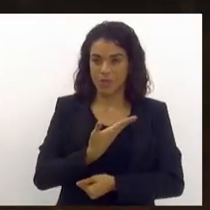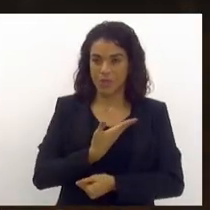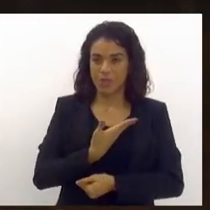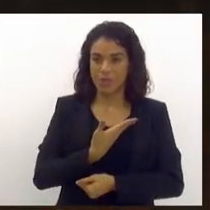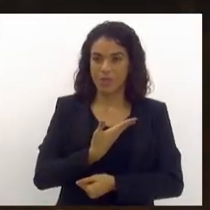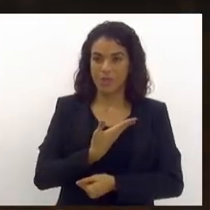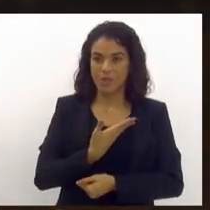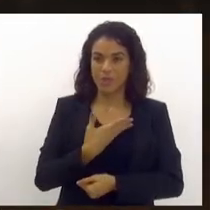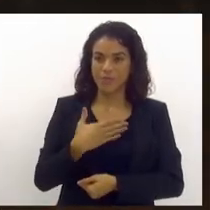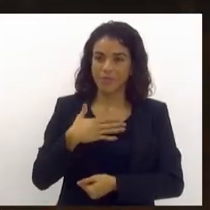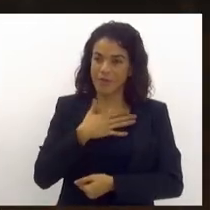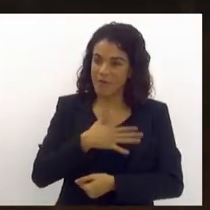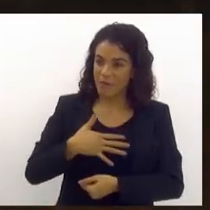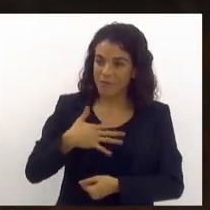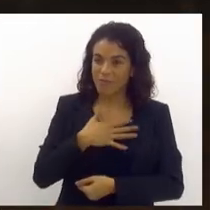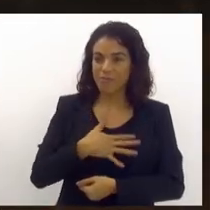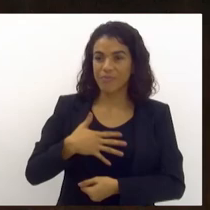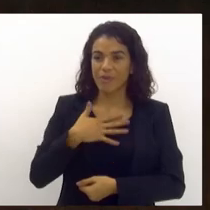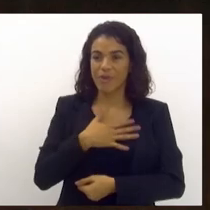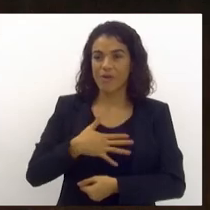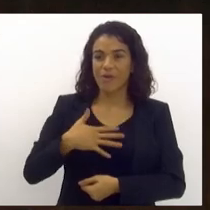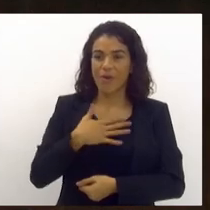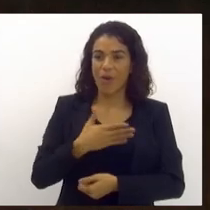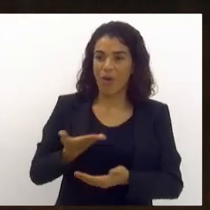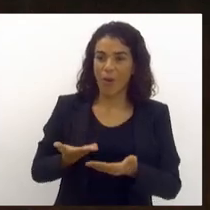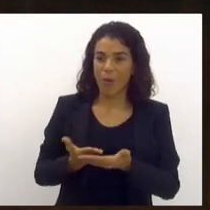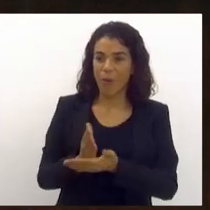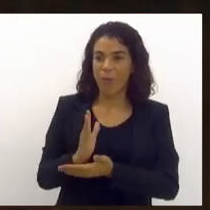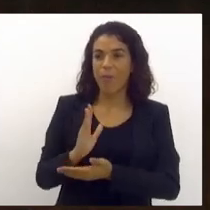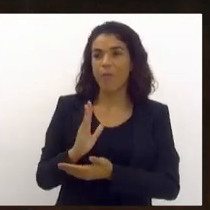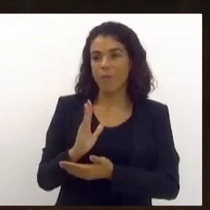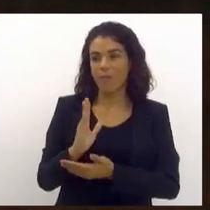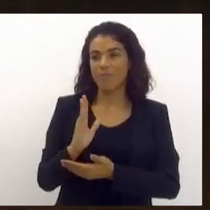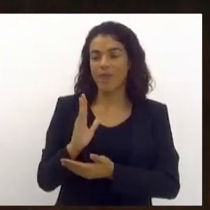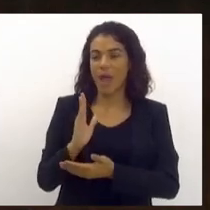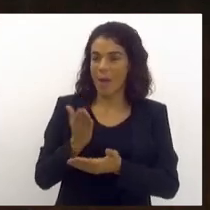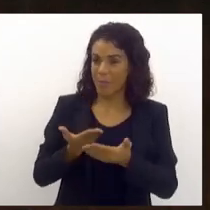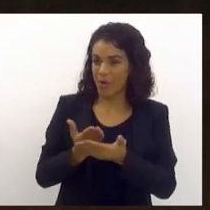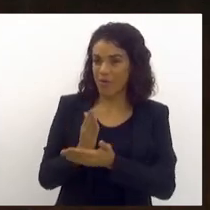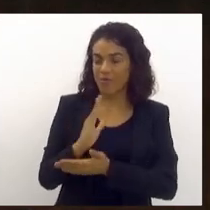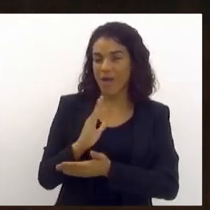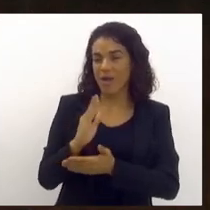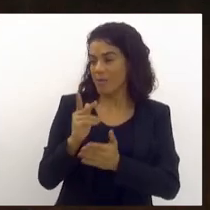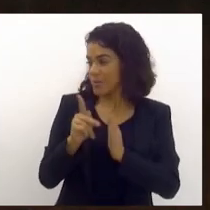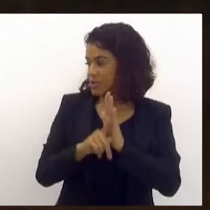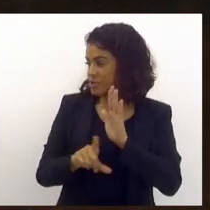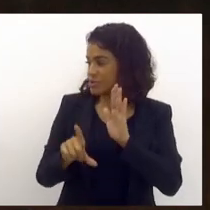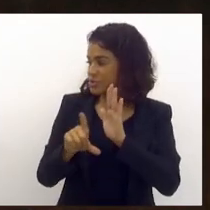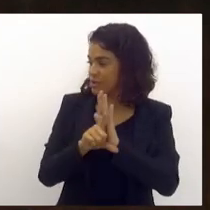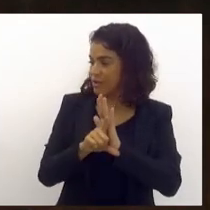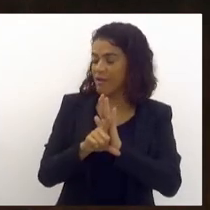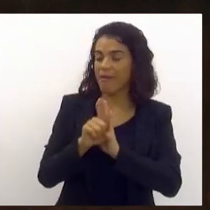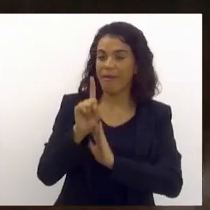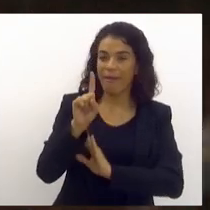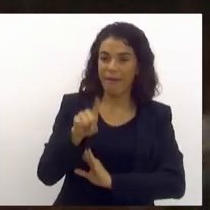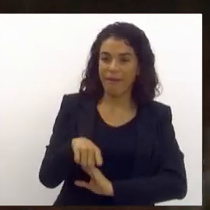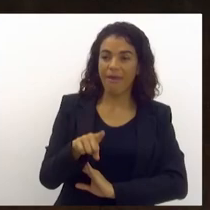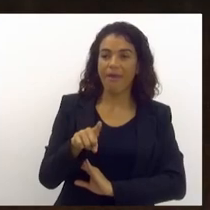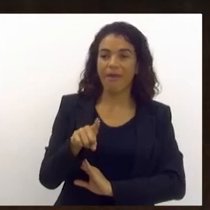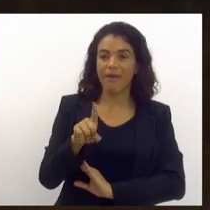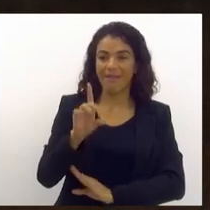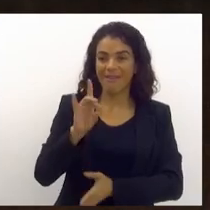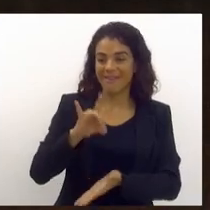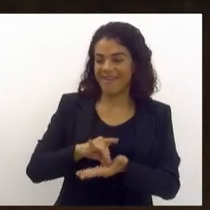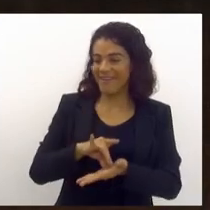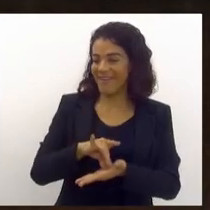contentamento em relação ao prosperar da matéria. Vê-la aprovada é, de fato, a